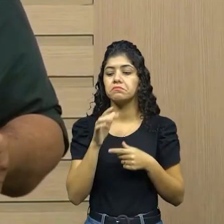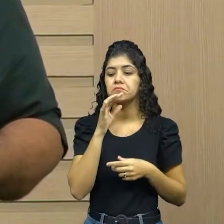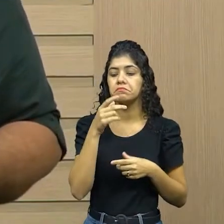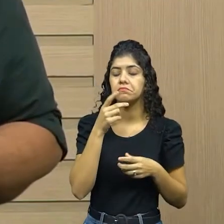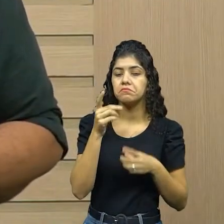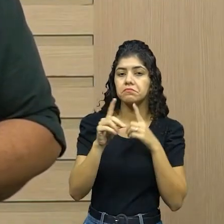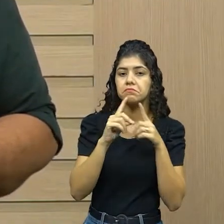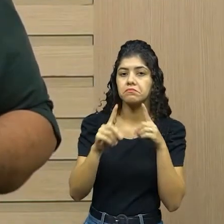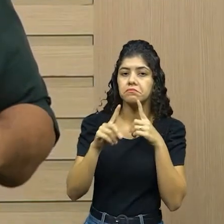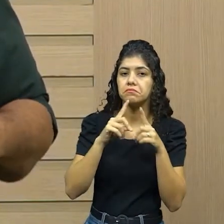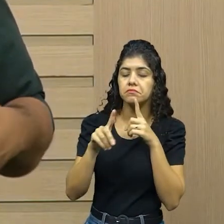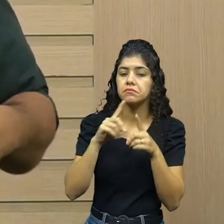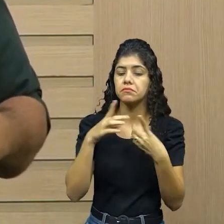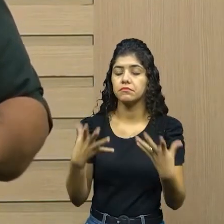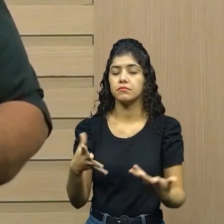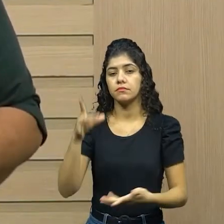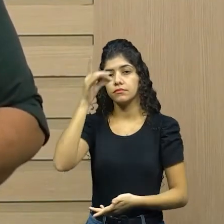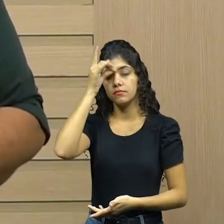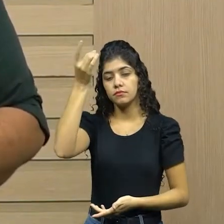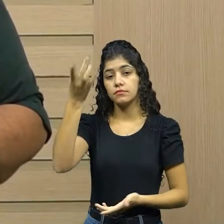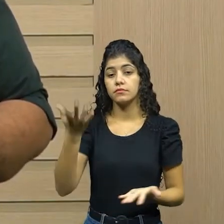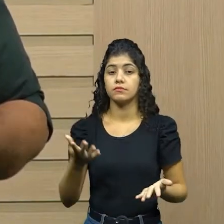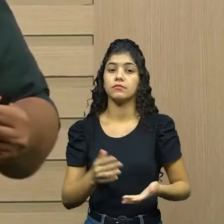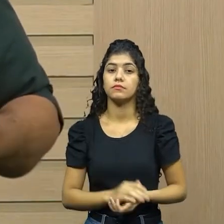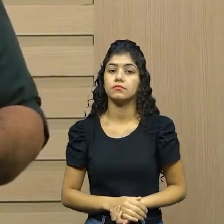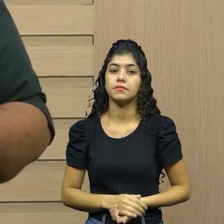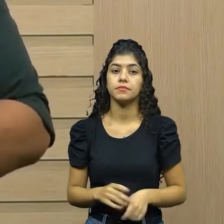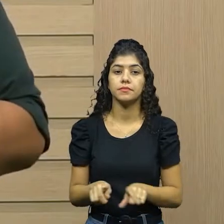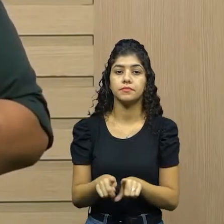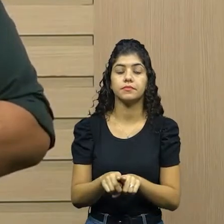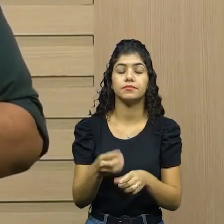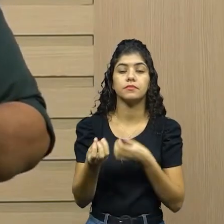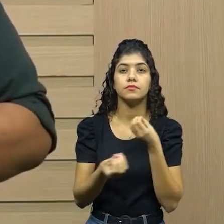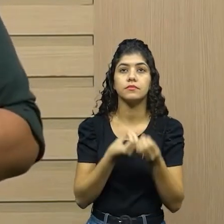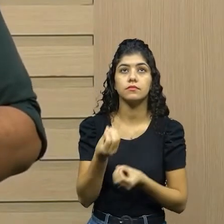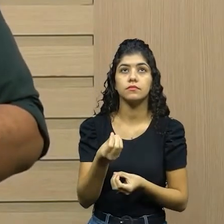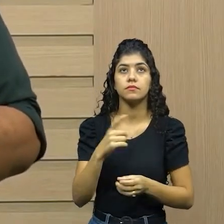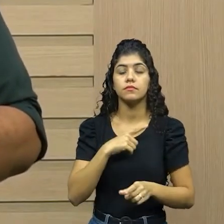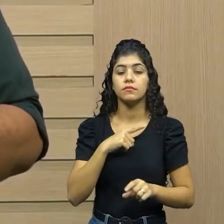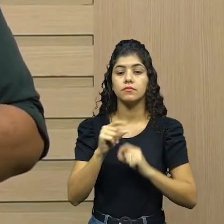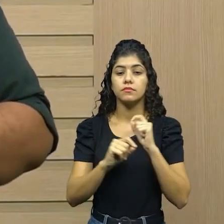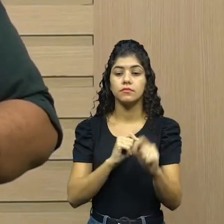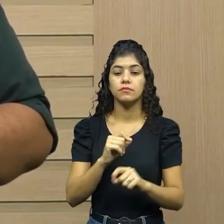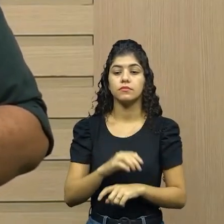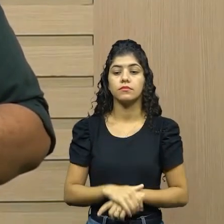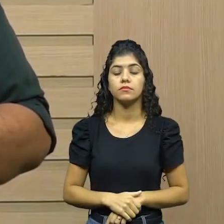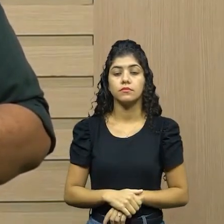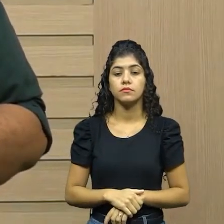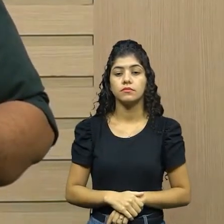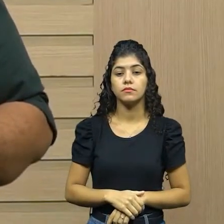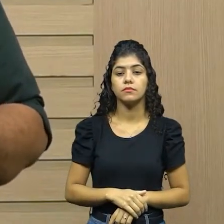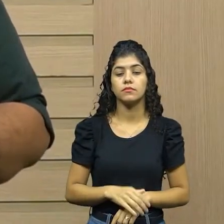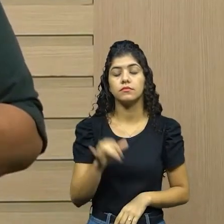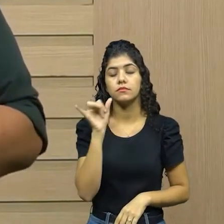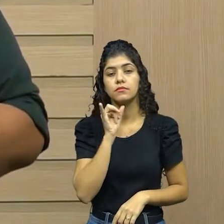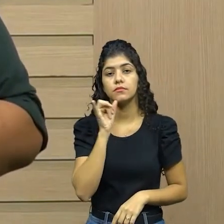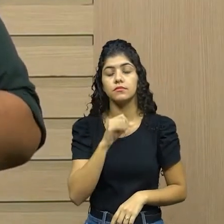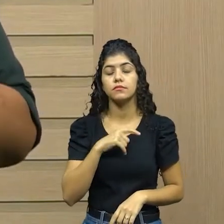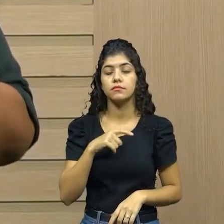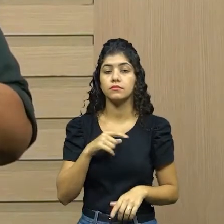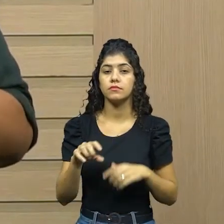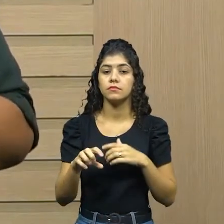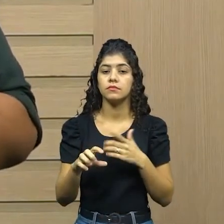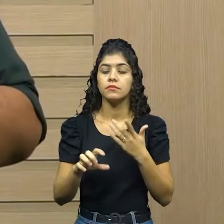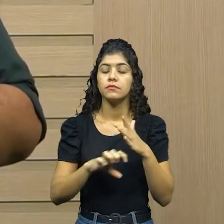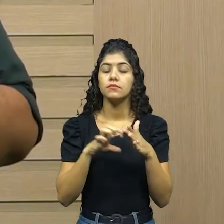reclamar, né? Como é que eu vou ter essa ideia? Então, esses canais, como é que ele vai ter? Então, geralmente, por exemplo, tem